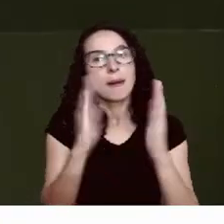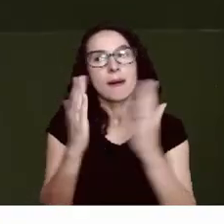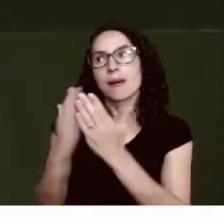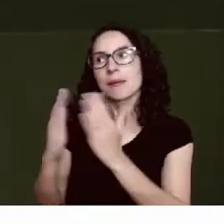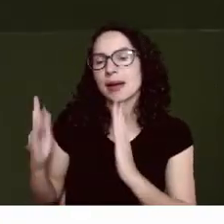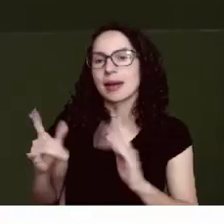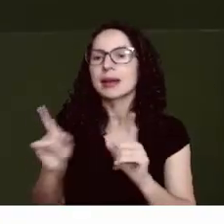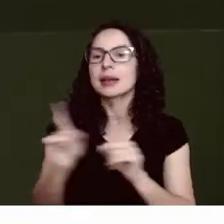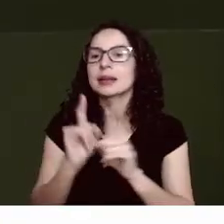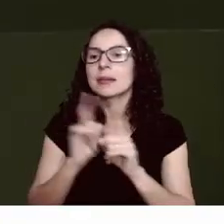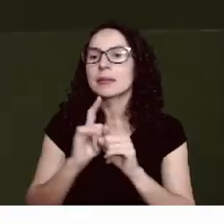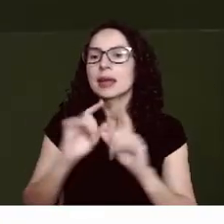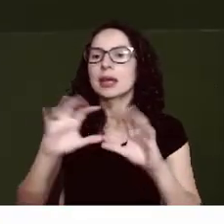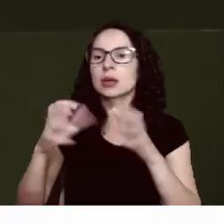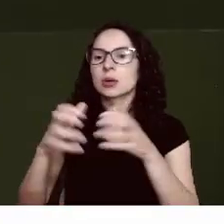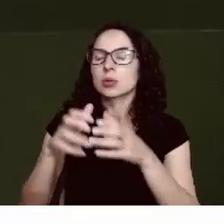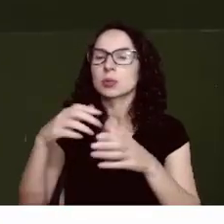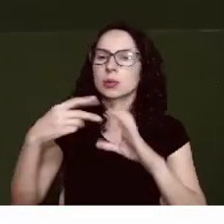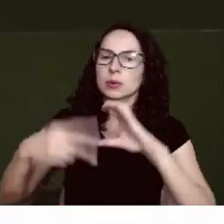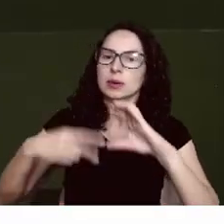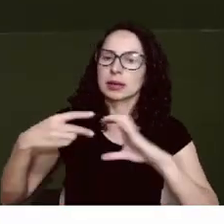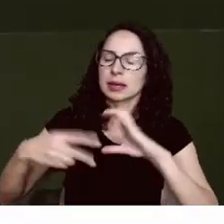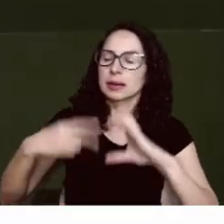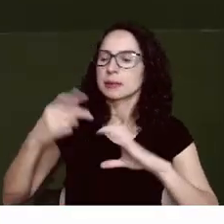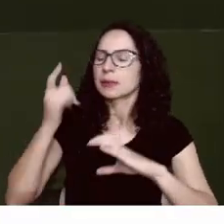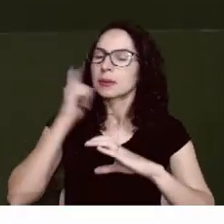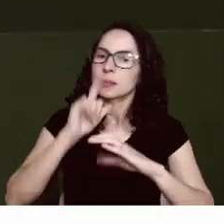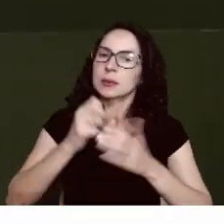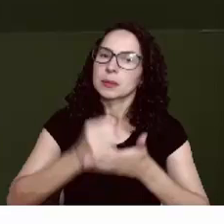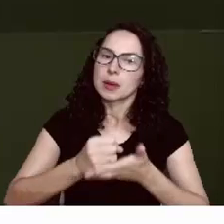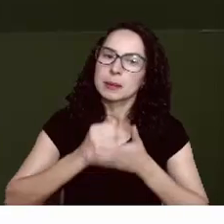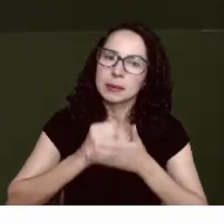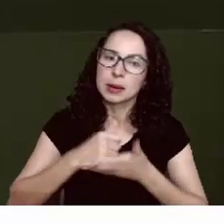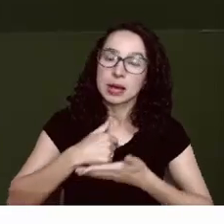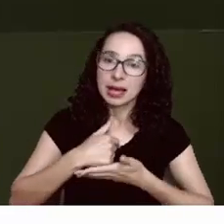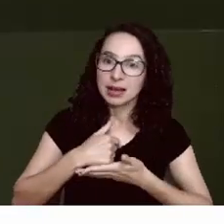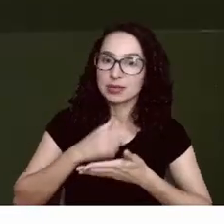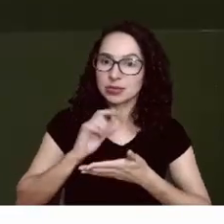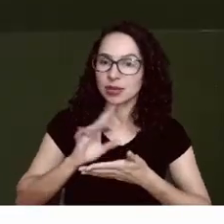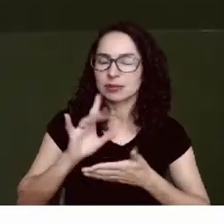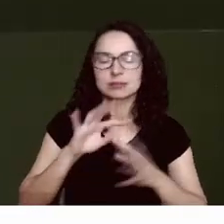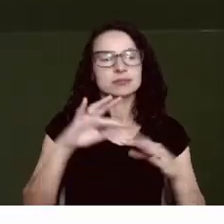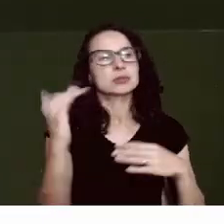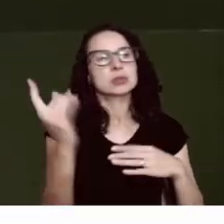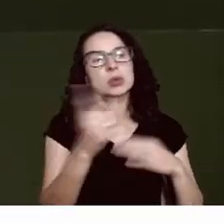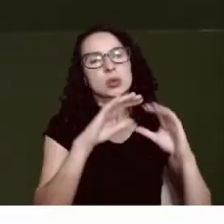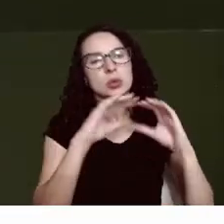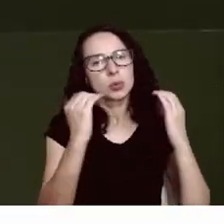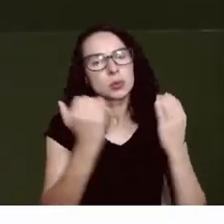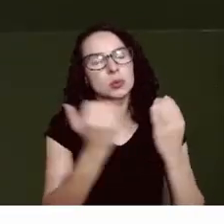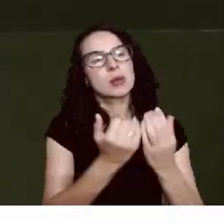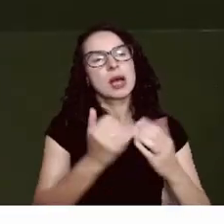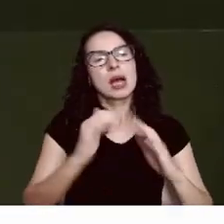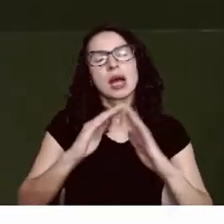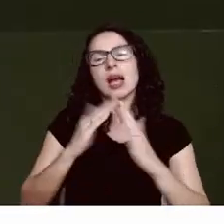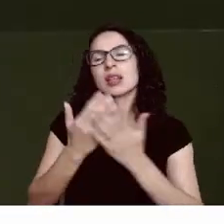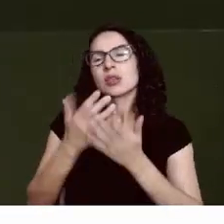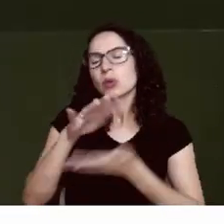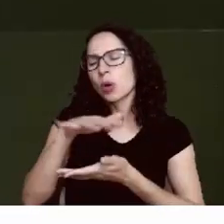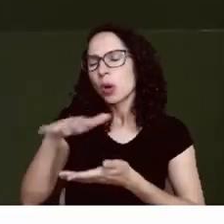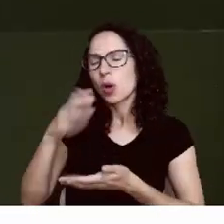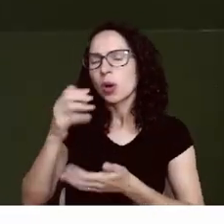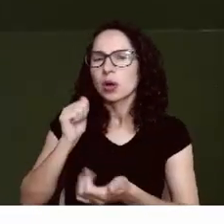Câmara Municipal que tem dado esse apoio não só para mim, mas para todas as comunidades, para as escolinhas de Franca, para as